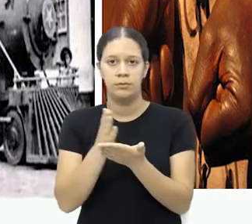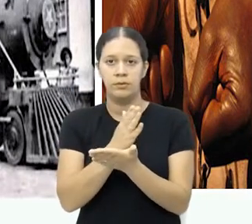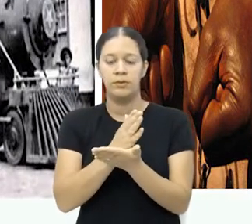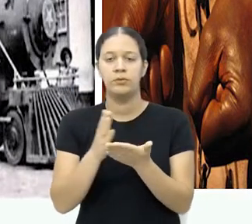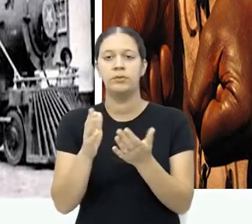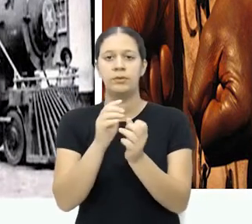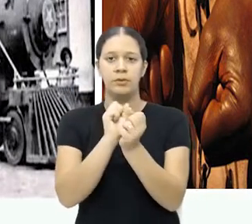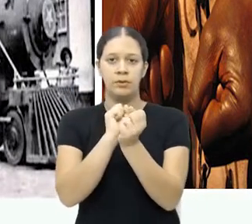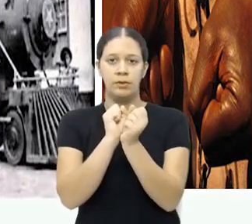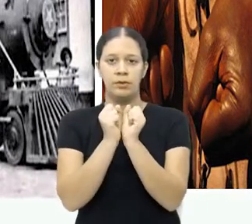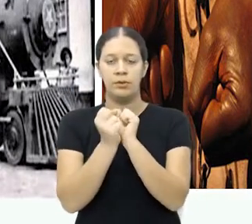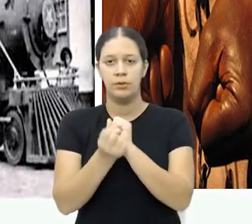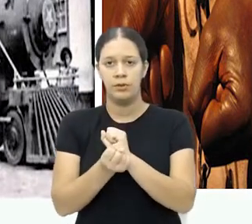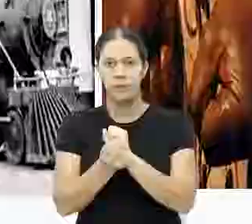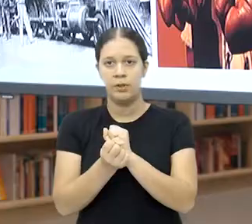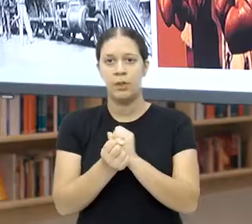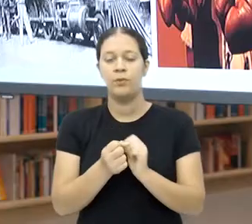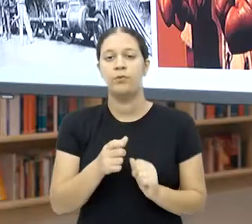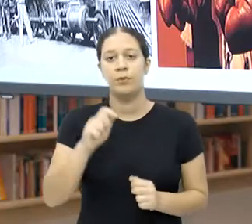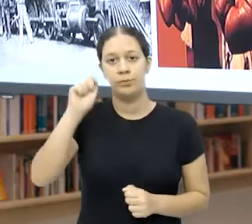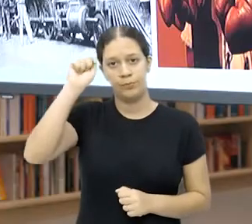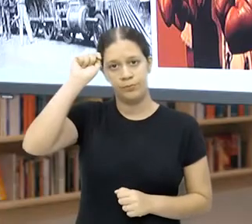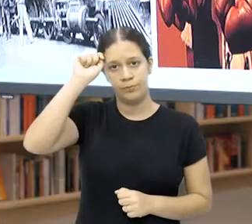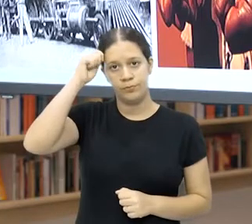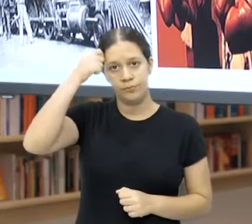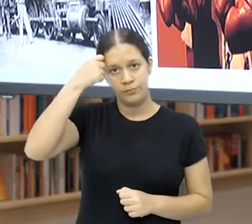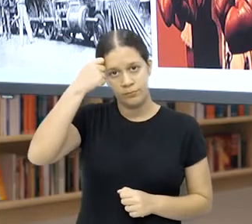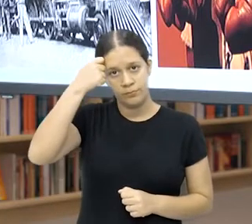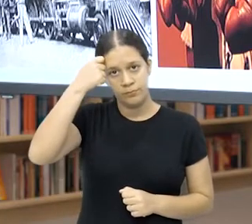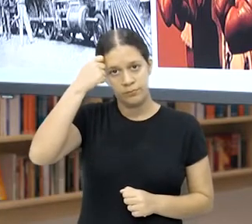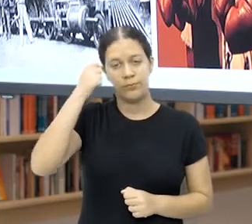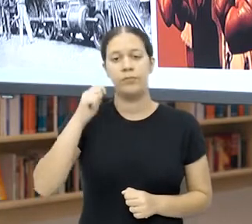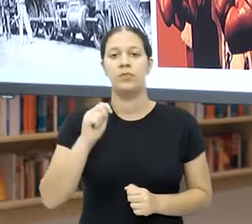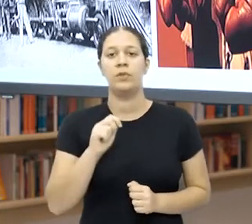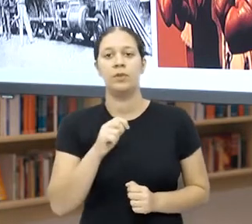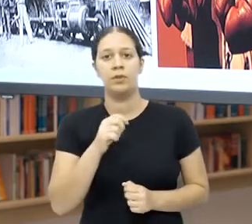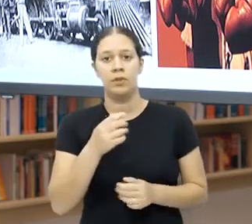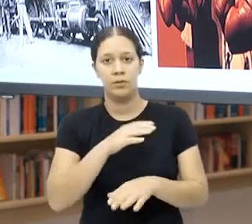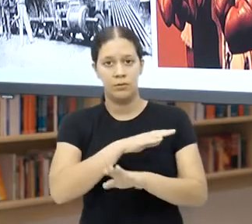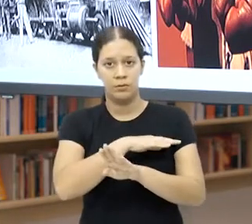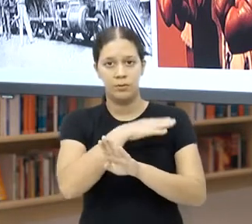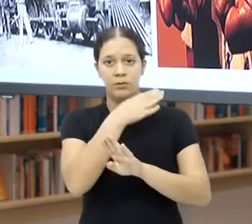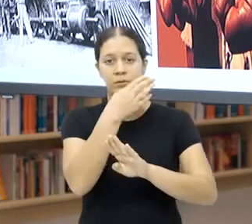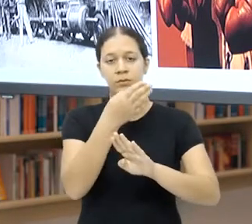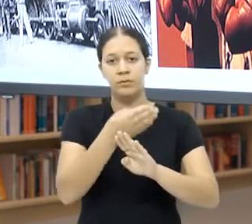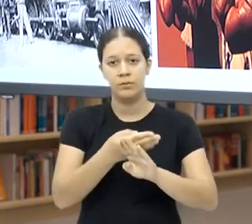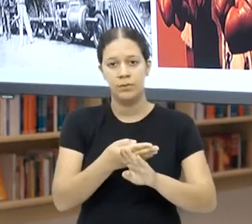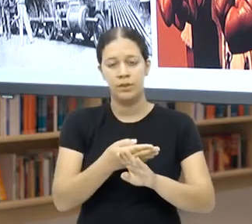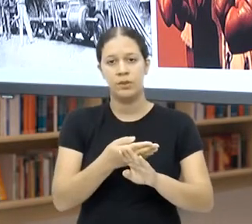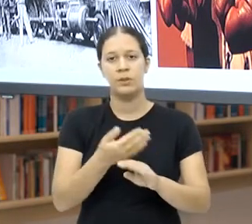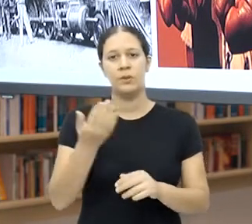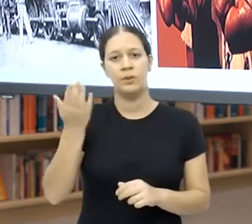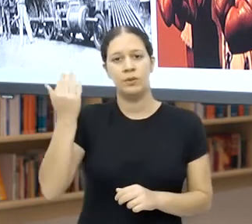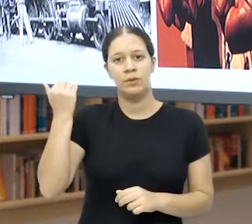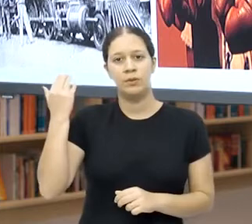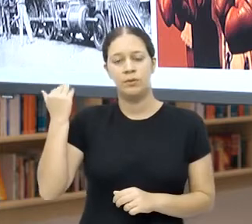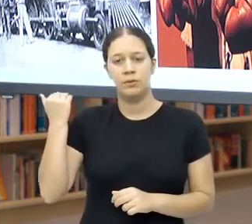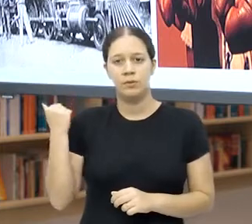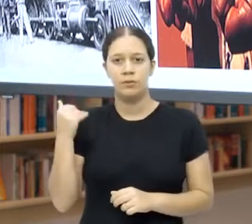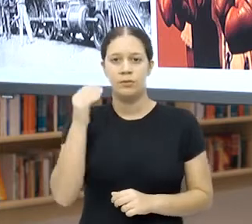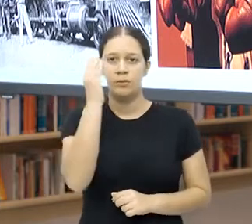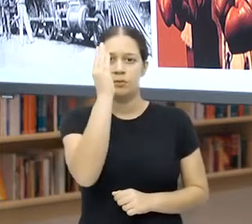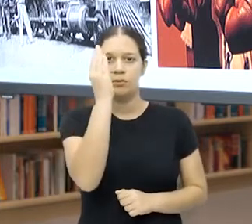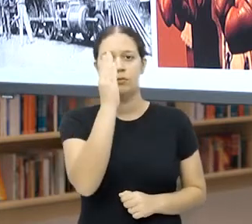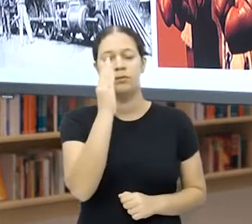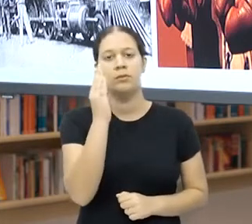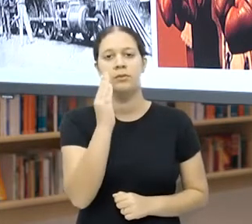os escravos negros, que eram lá da África escravizados, desde o início da nossa colônia, tá certo? A colonização do